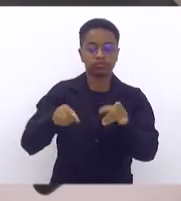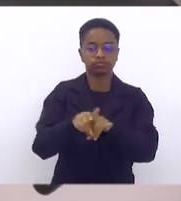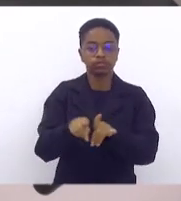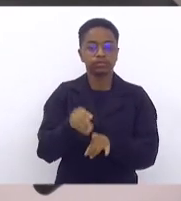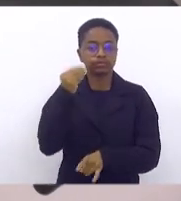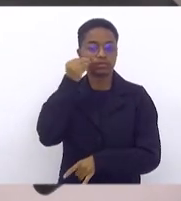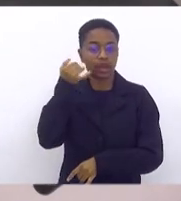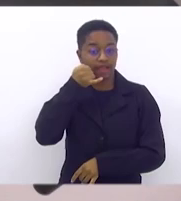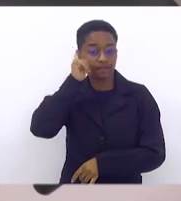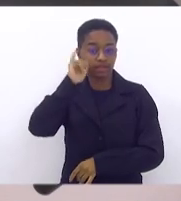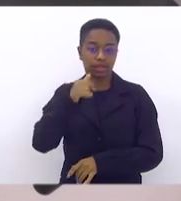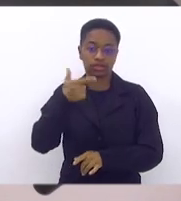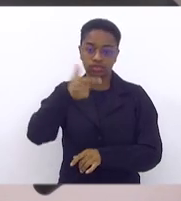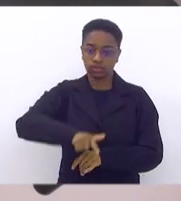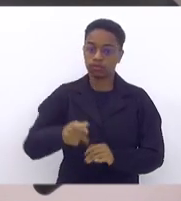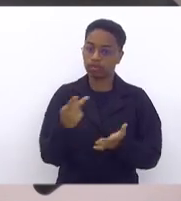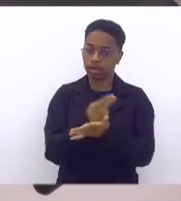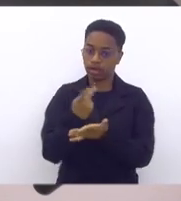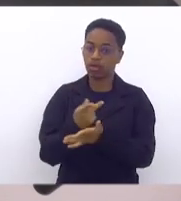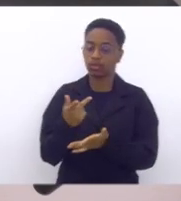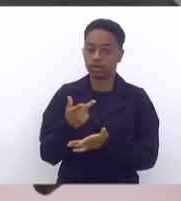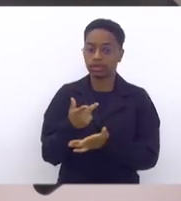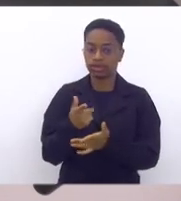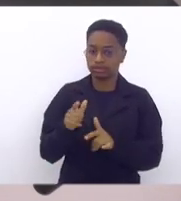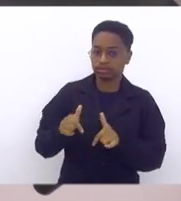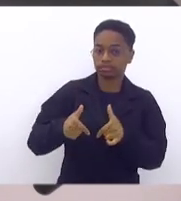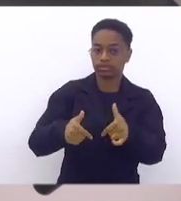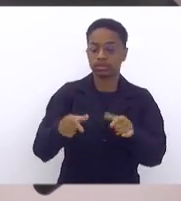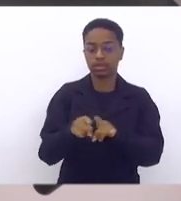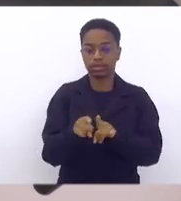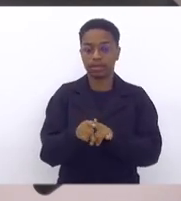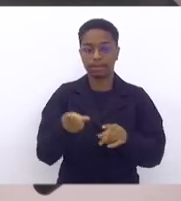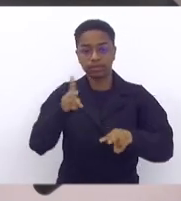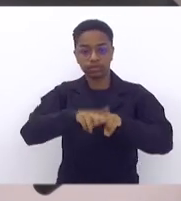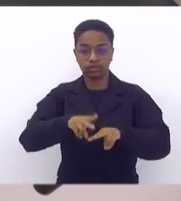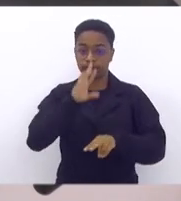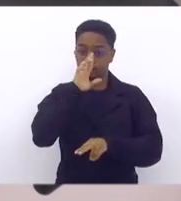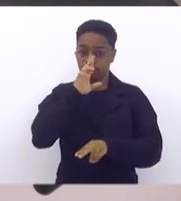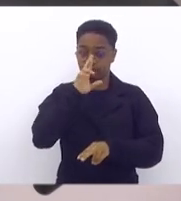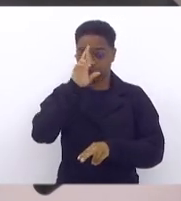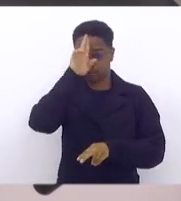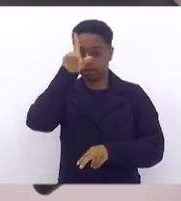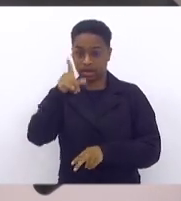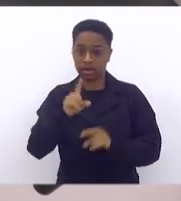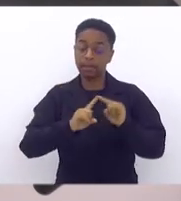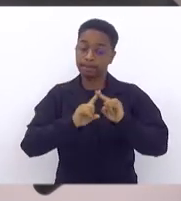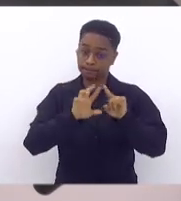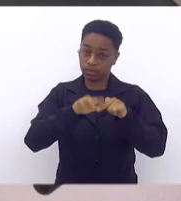que erros aconteçam e que prisões injustas sejam acontecidas. E, por isso, eu trouxe esses casos aqui.